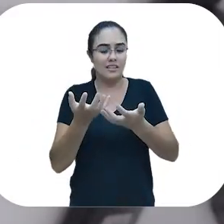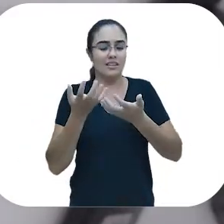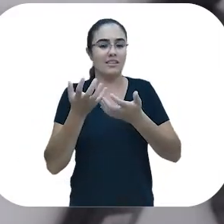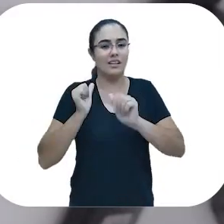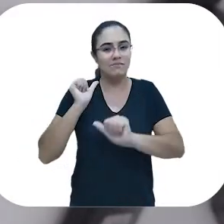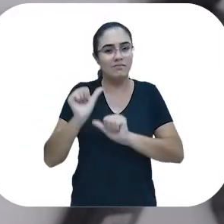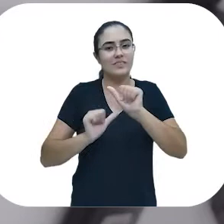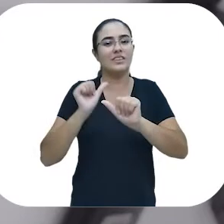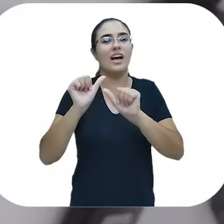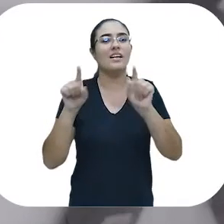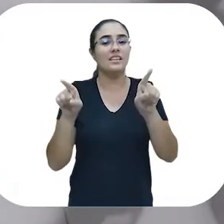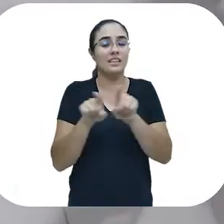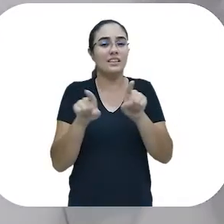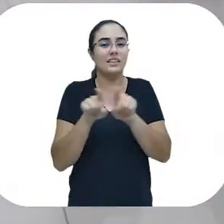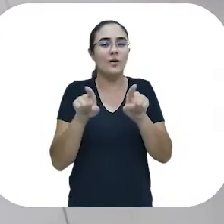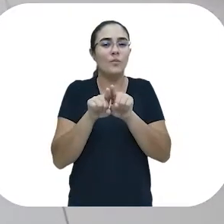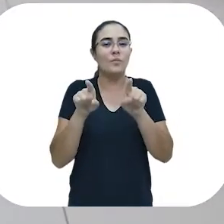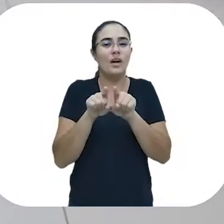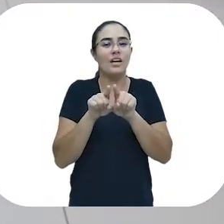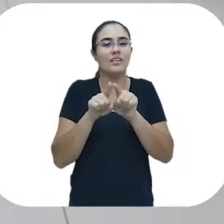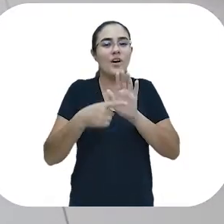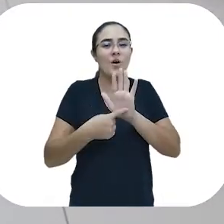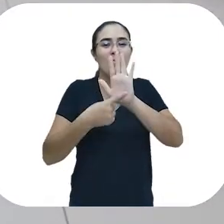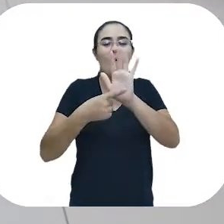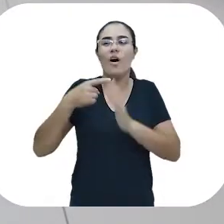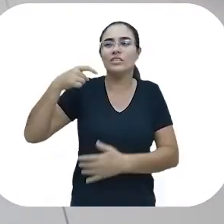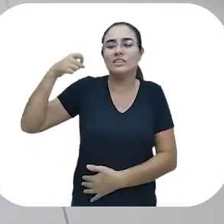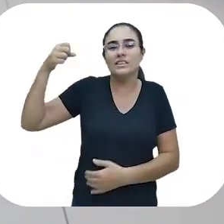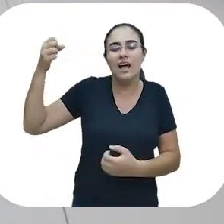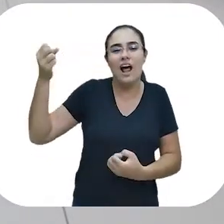em luz, em verso e pluma.